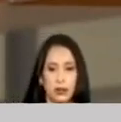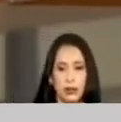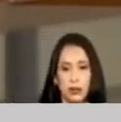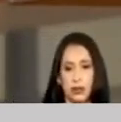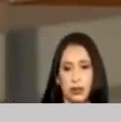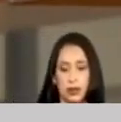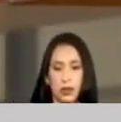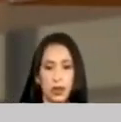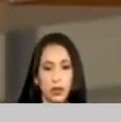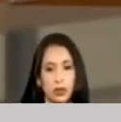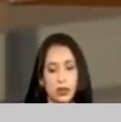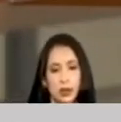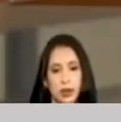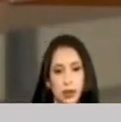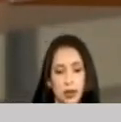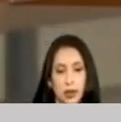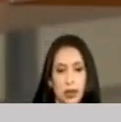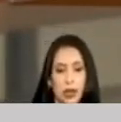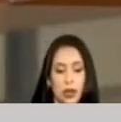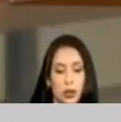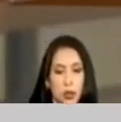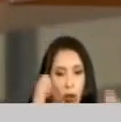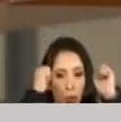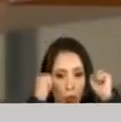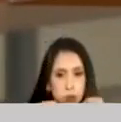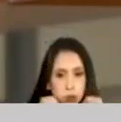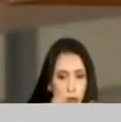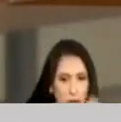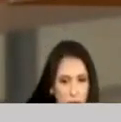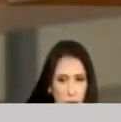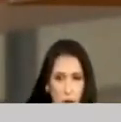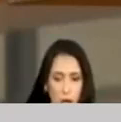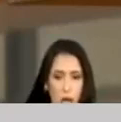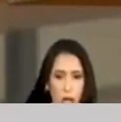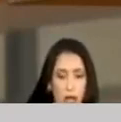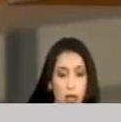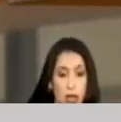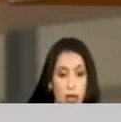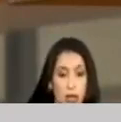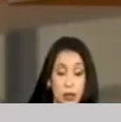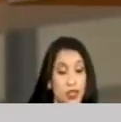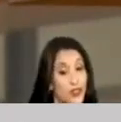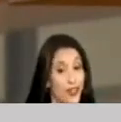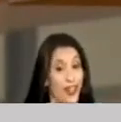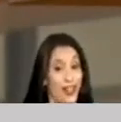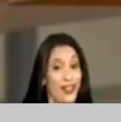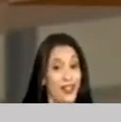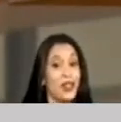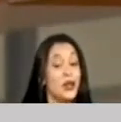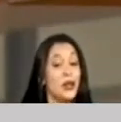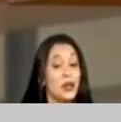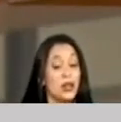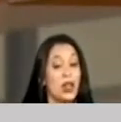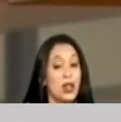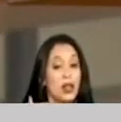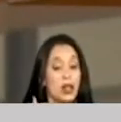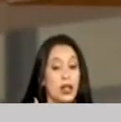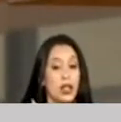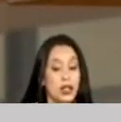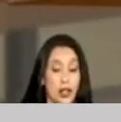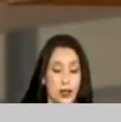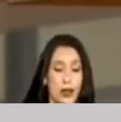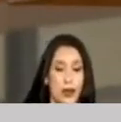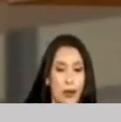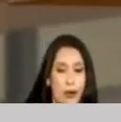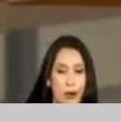Nós temos aqui outro tipo de terrorismo, que é o terrorismo que ataca os cofres públicos, a nossa própria democracia.